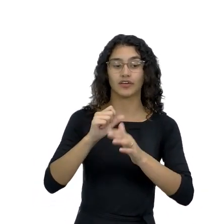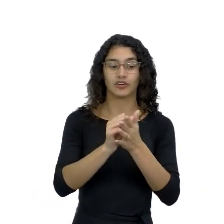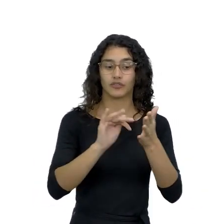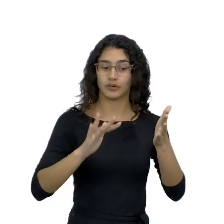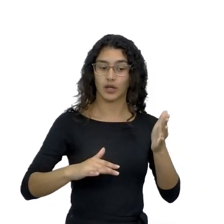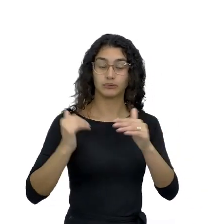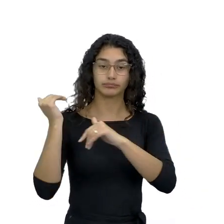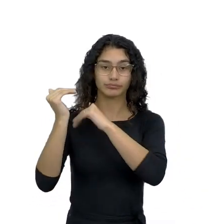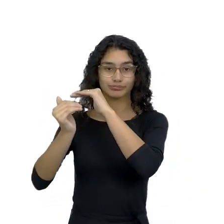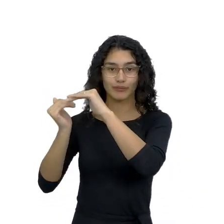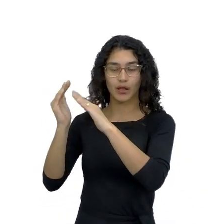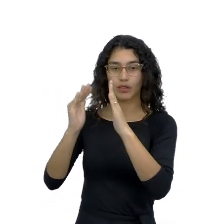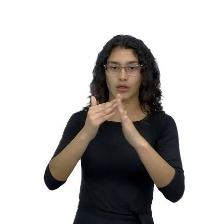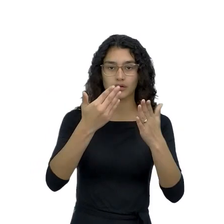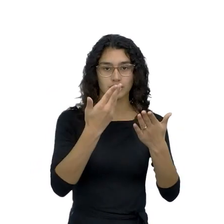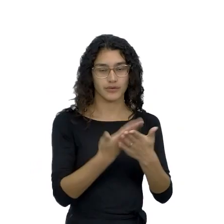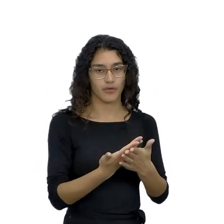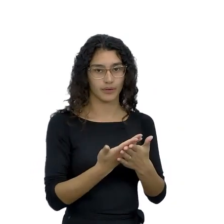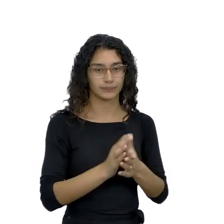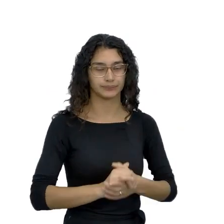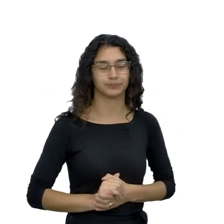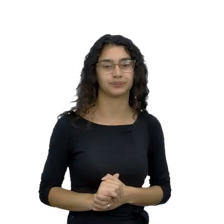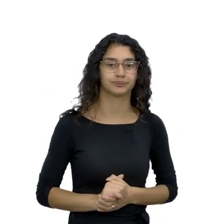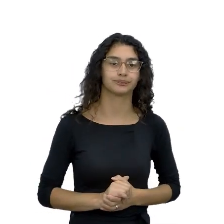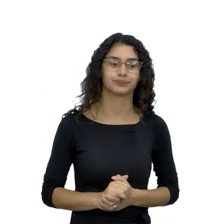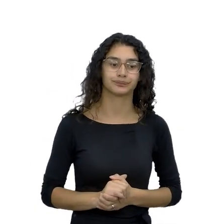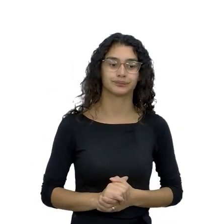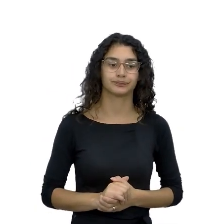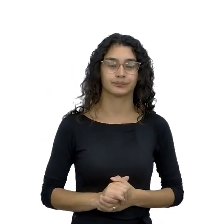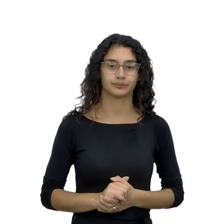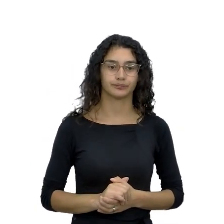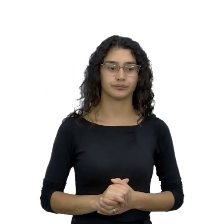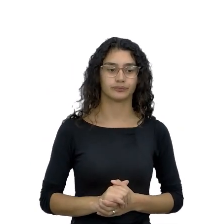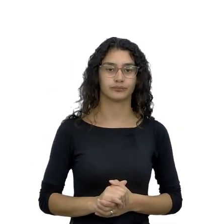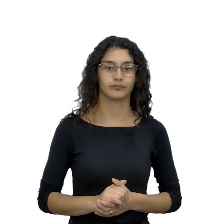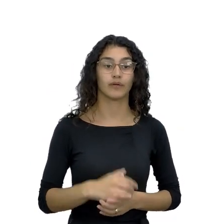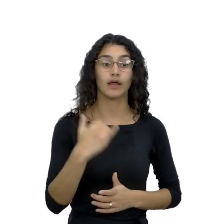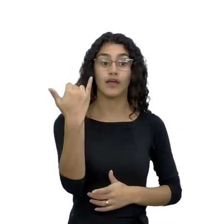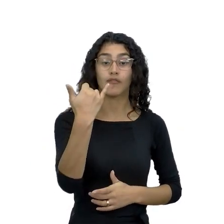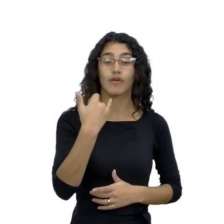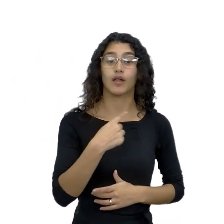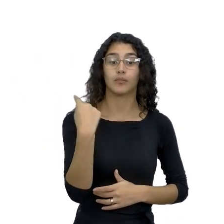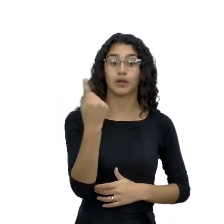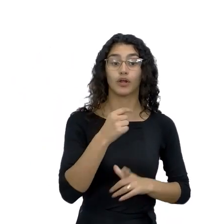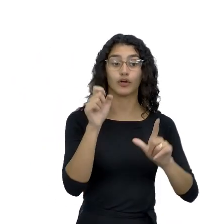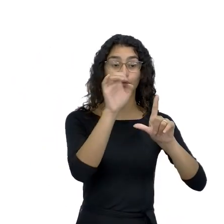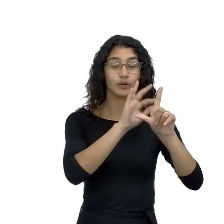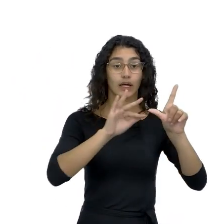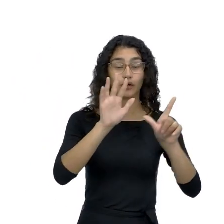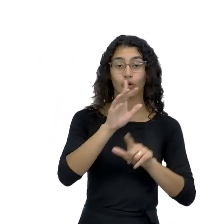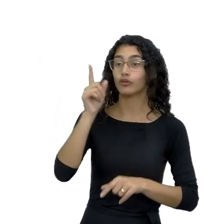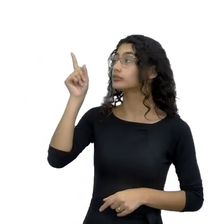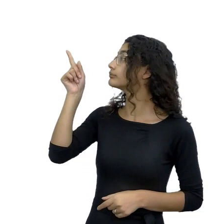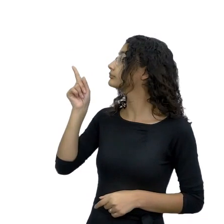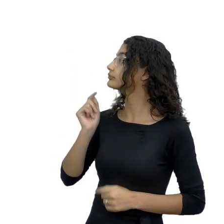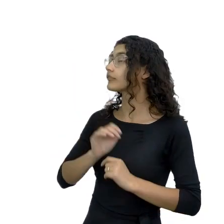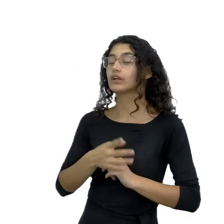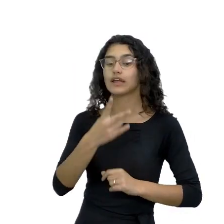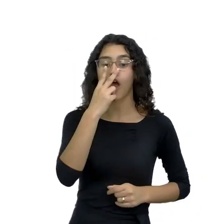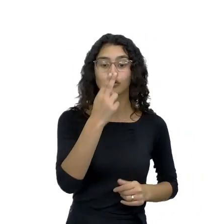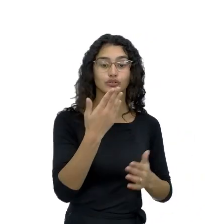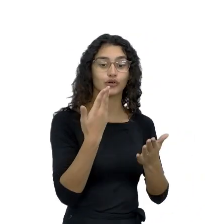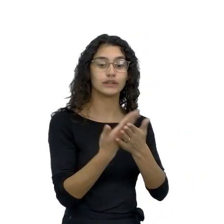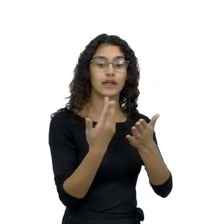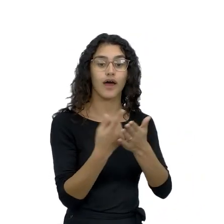atividades para os desdobramentos nas escolas. Conte para nós aqui nesse QR Code o que você achou